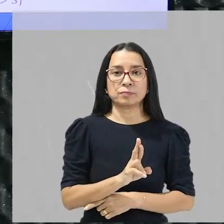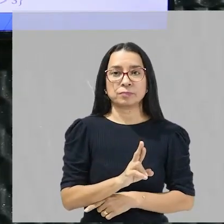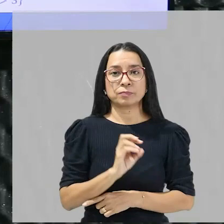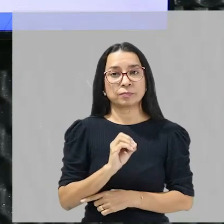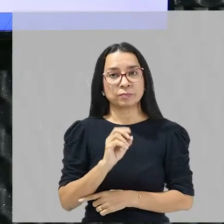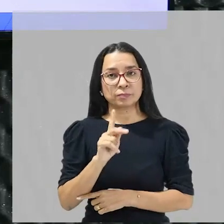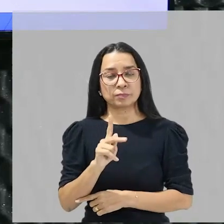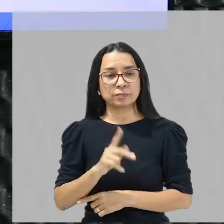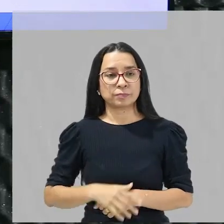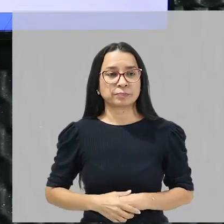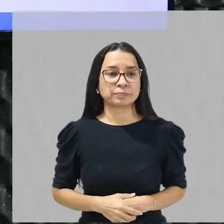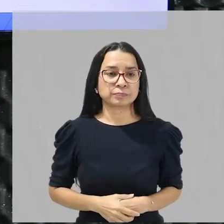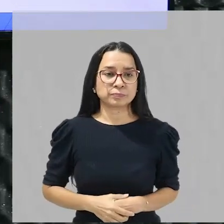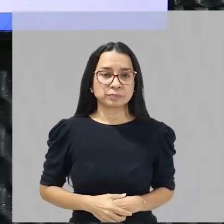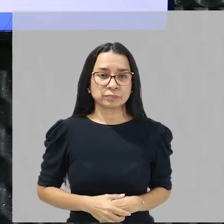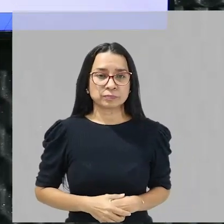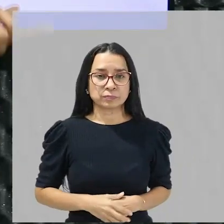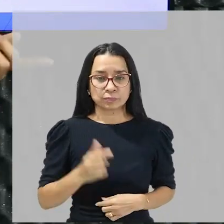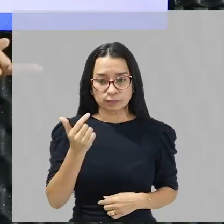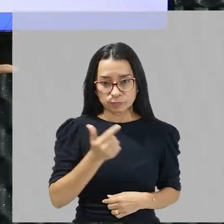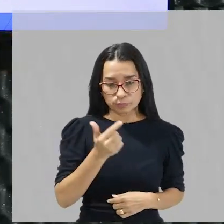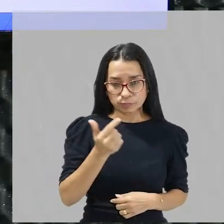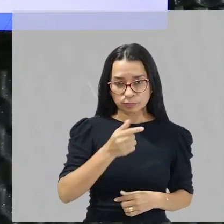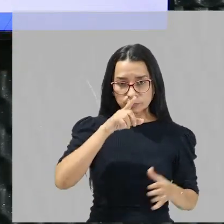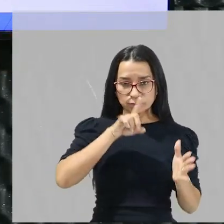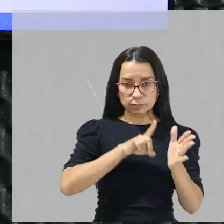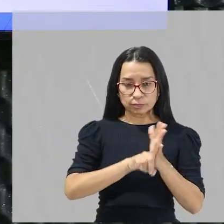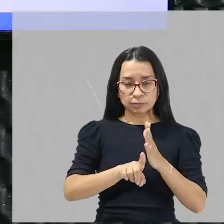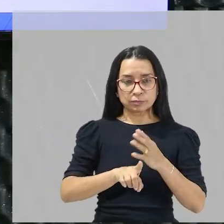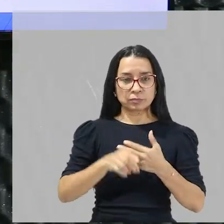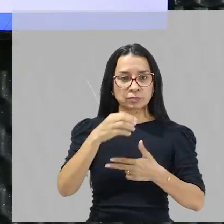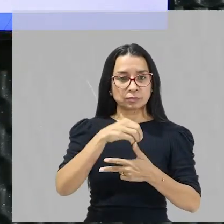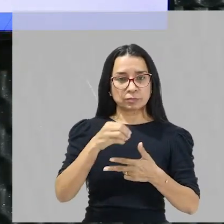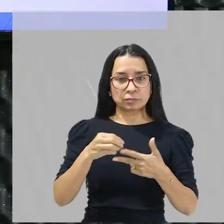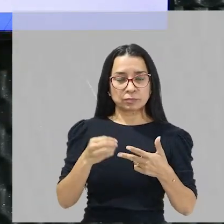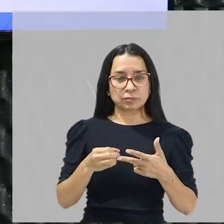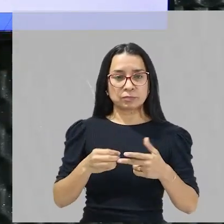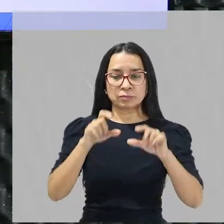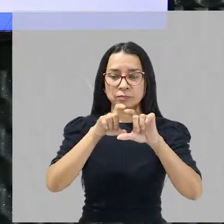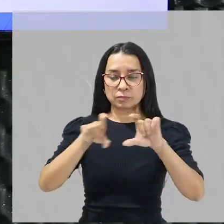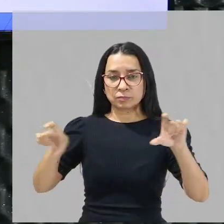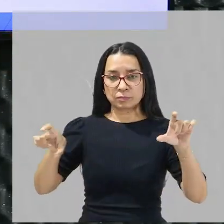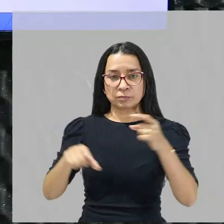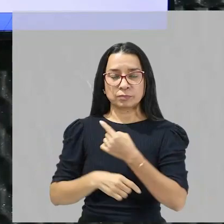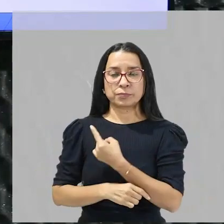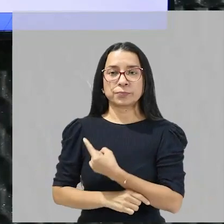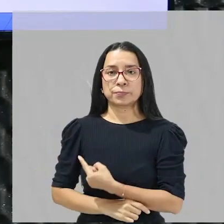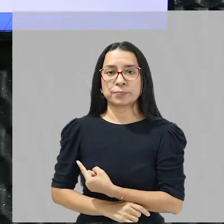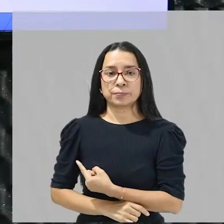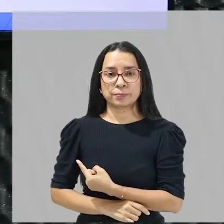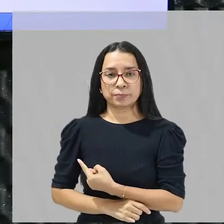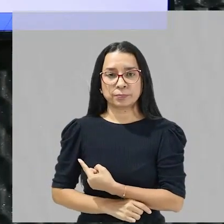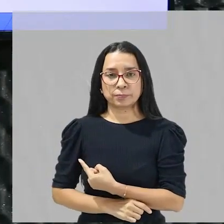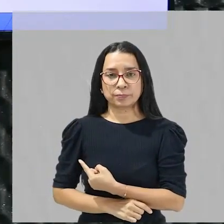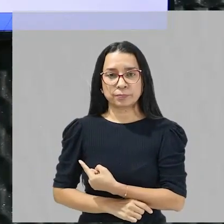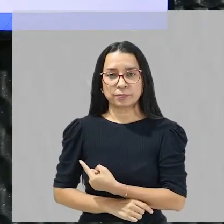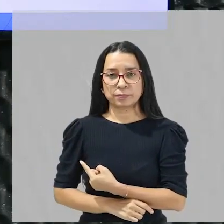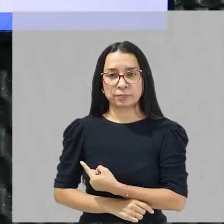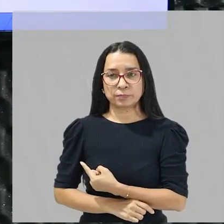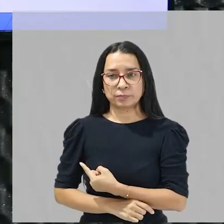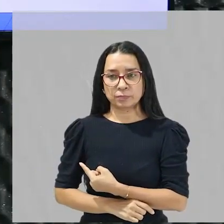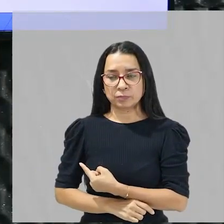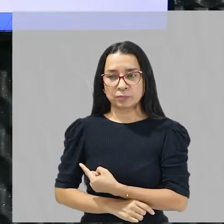bom? Vamos começar aqui passando para a próxima questão, uma questão do Enem. O enunciado diz o seguinte, ó. A lei de